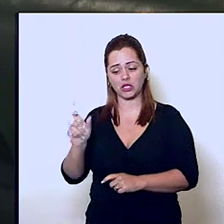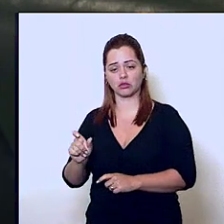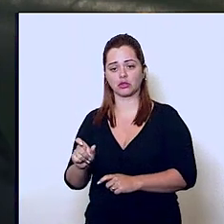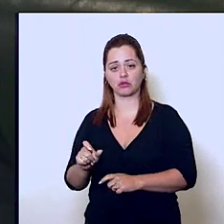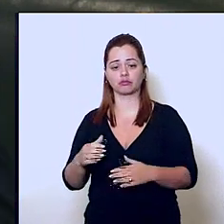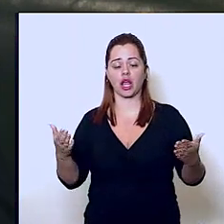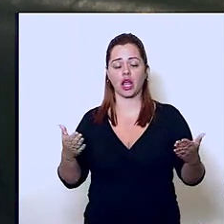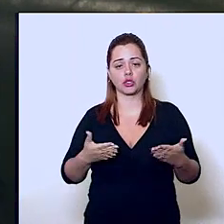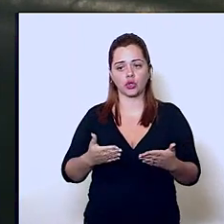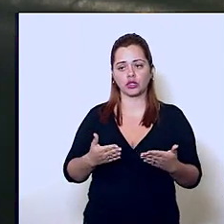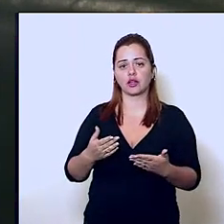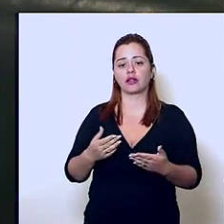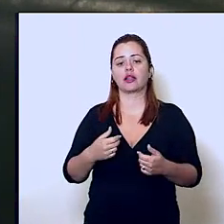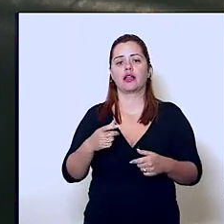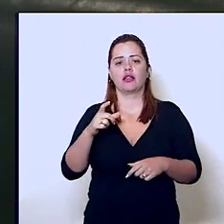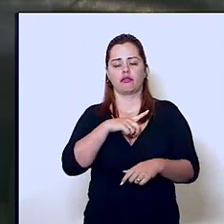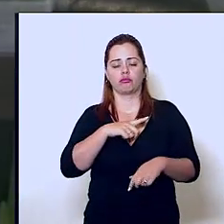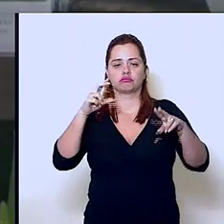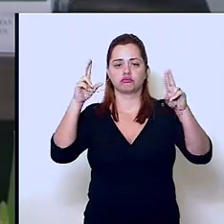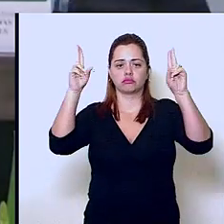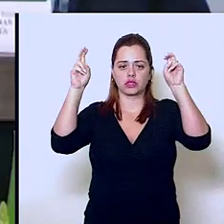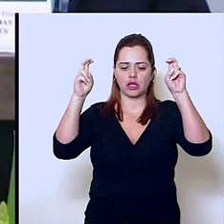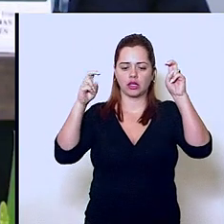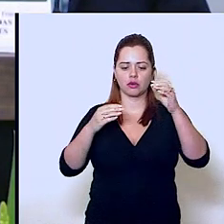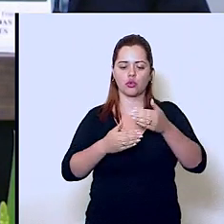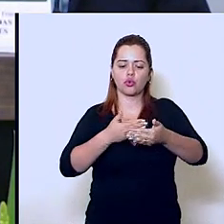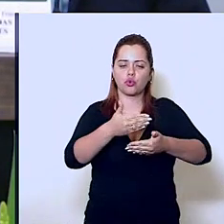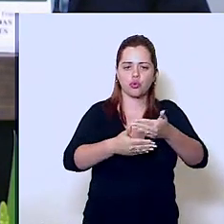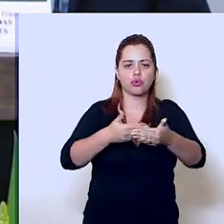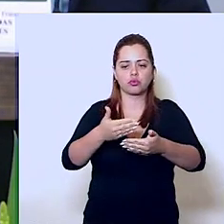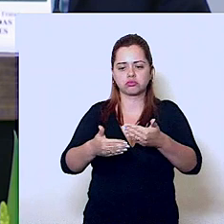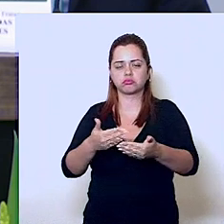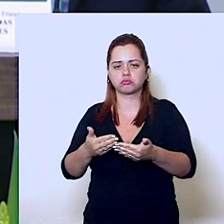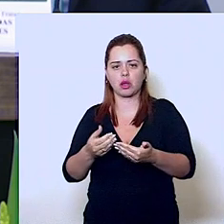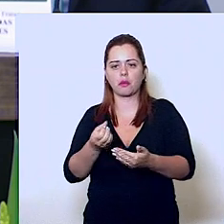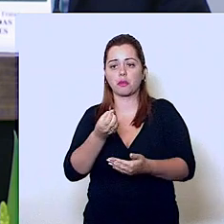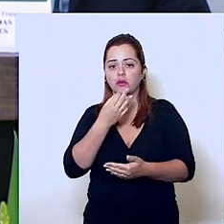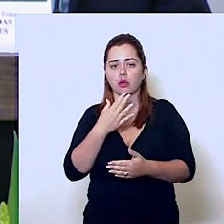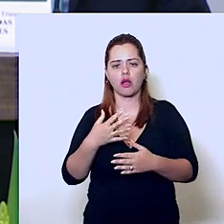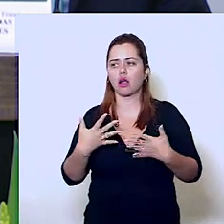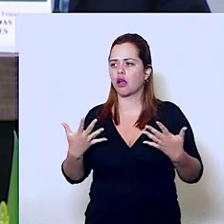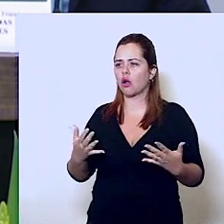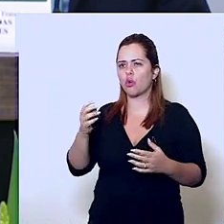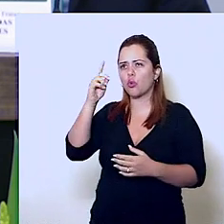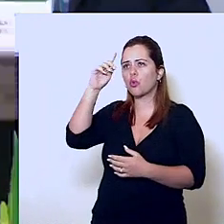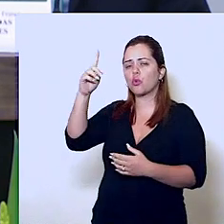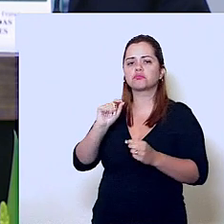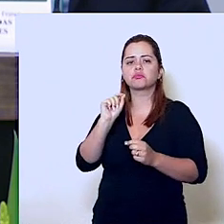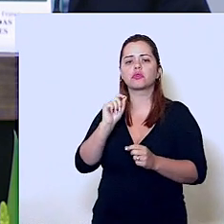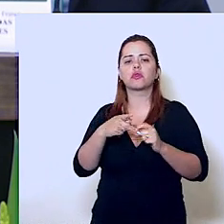tratando temas, né, com uma fluidez tamanha, que você fica ali, meu Deus do céu, o que é que eu vou conversar? Mas